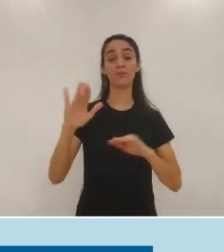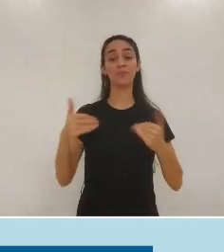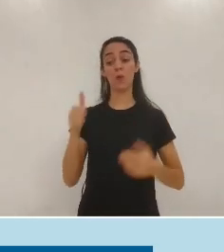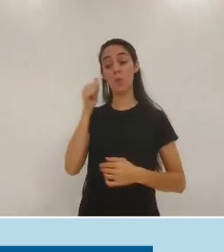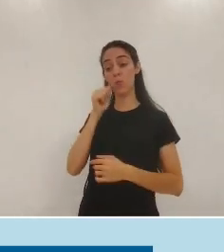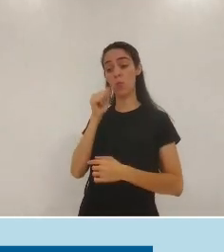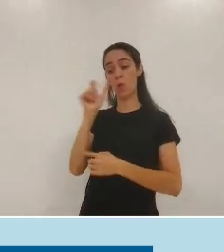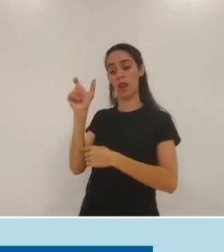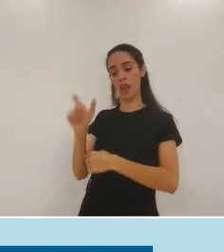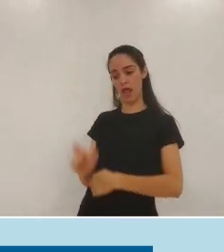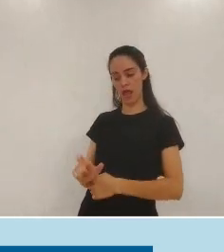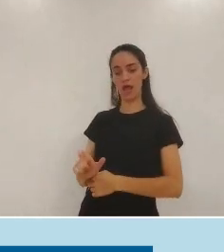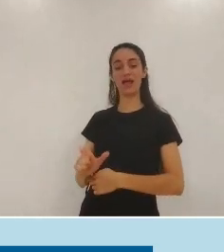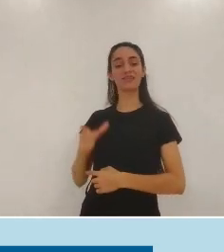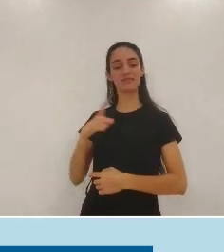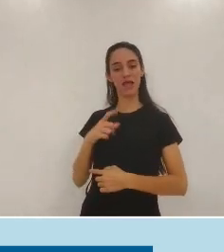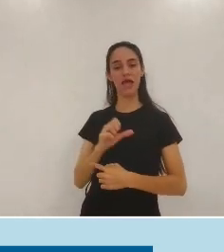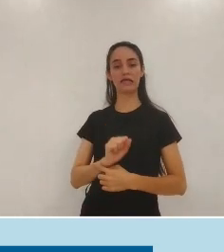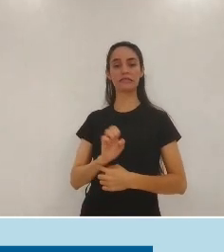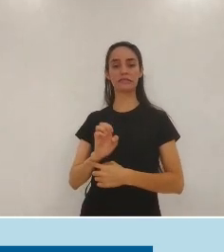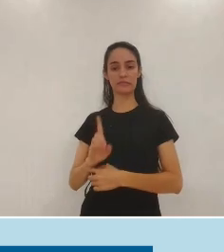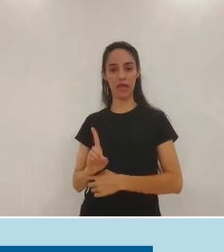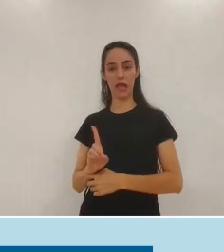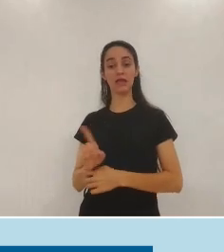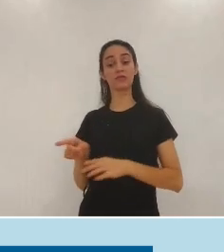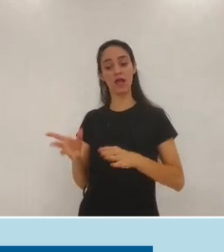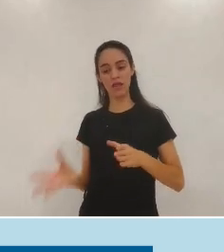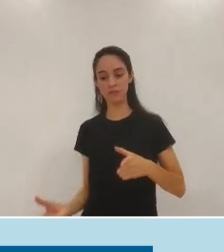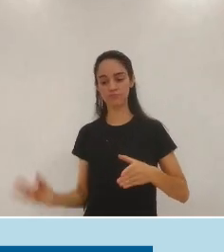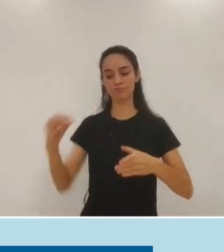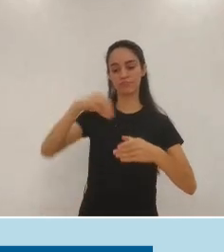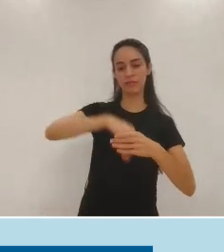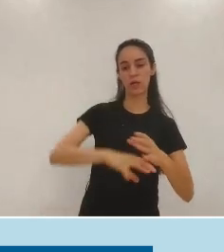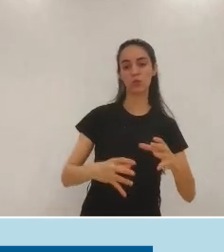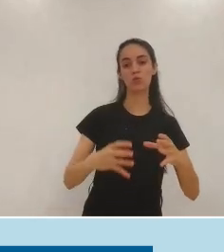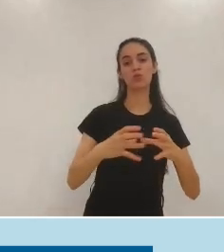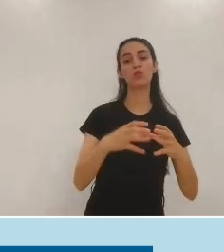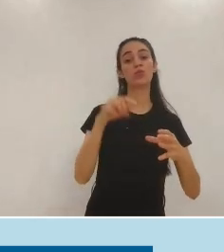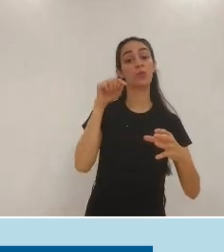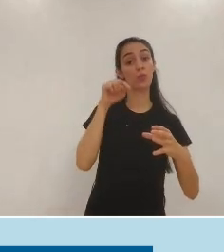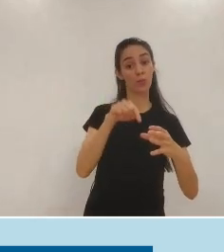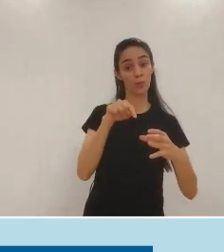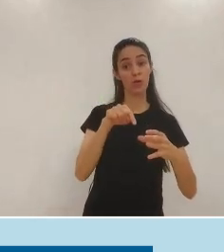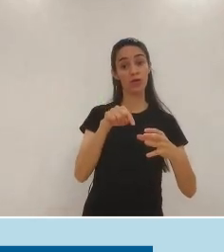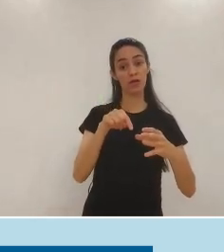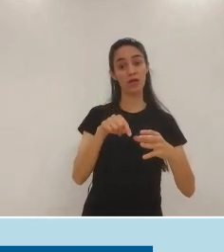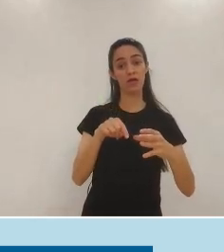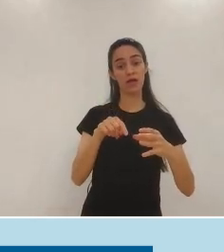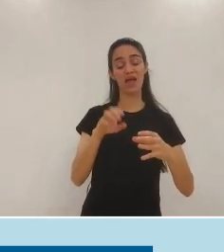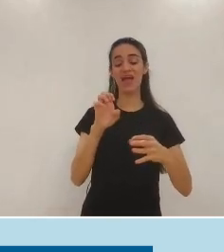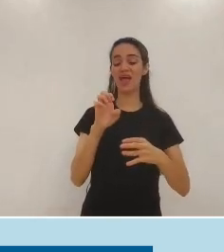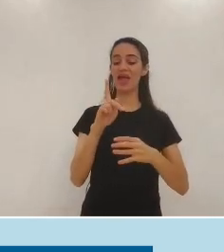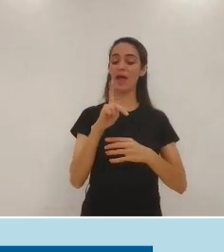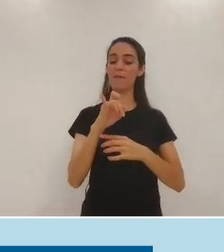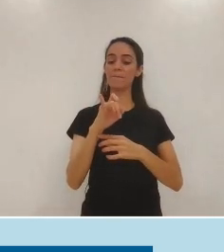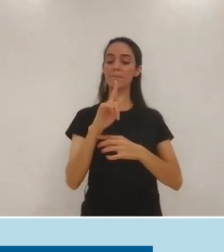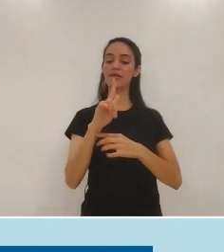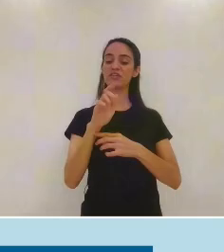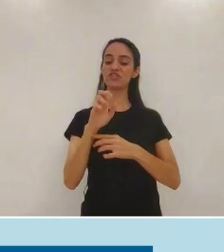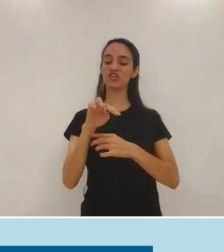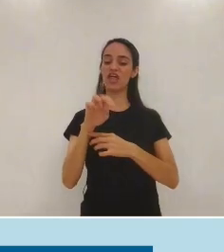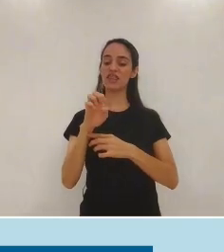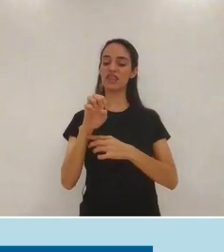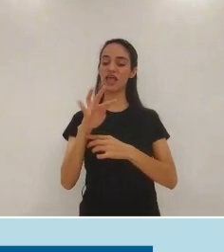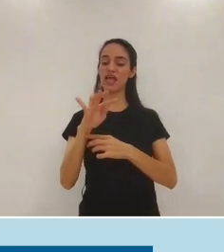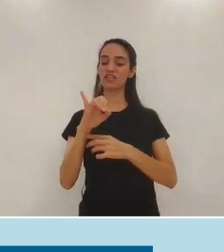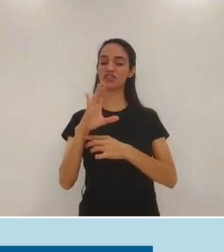Ehlers-Danlos, ela entra dentro dessa categoria de epigenética. Porque se ela